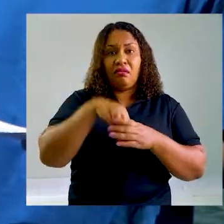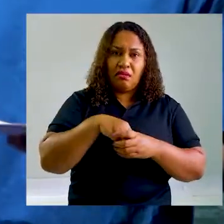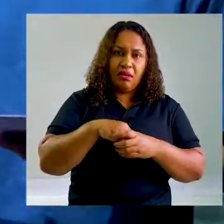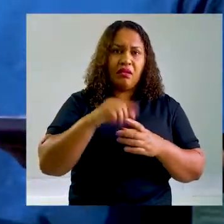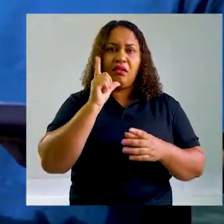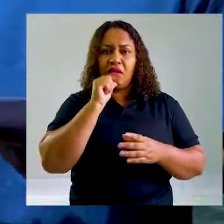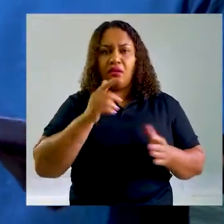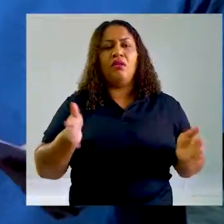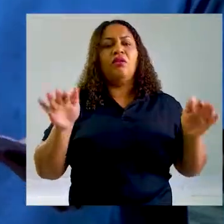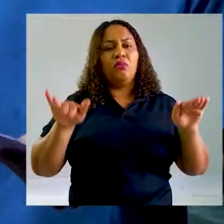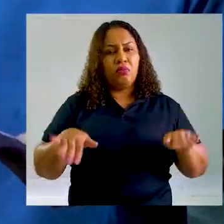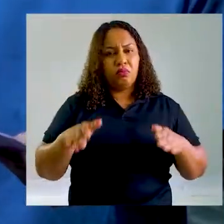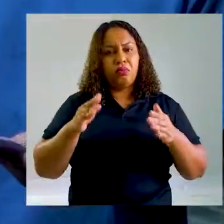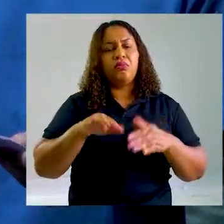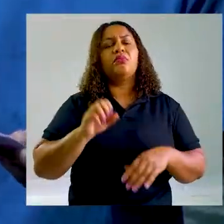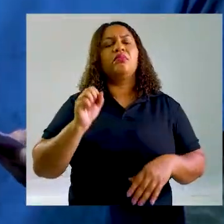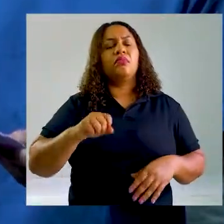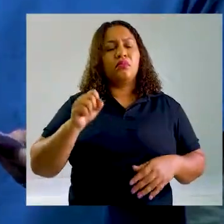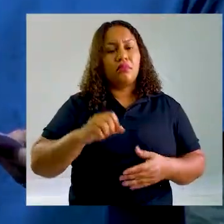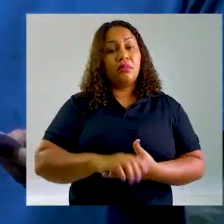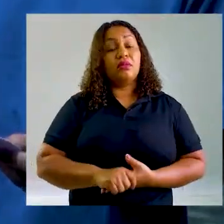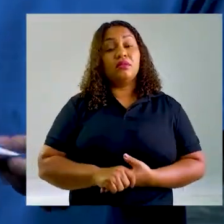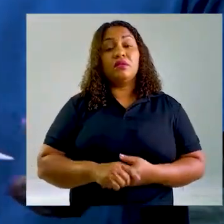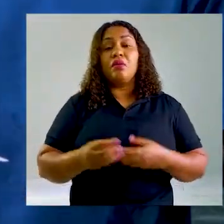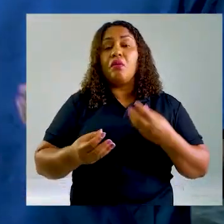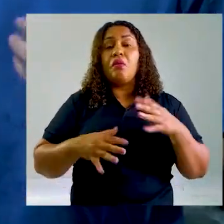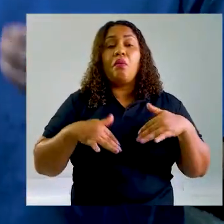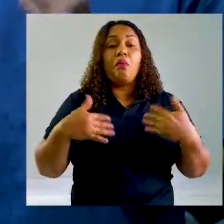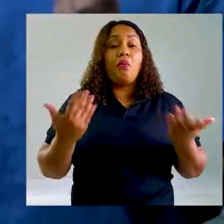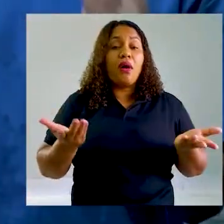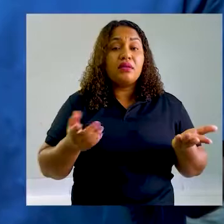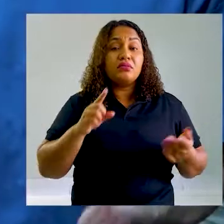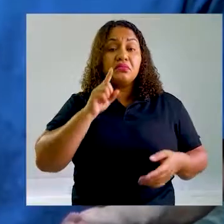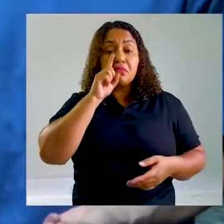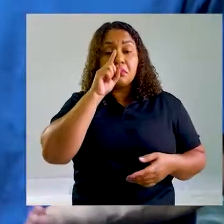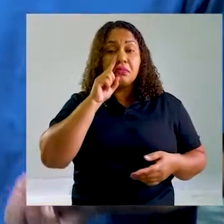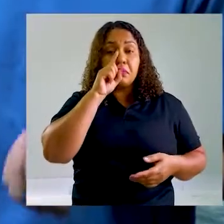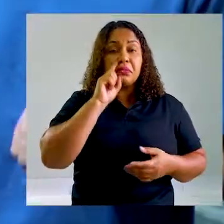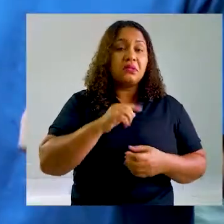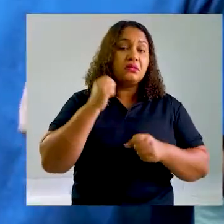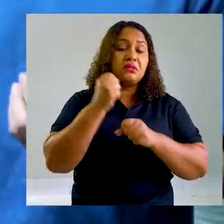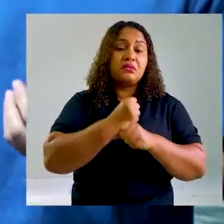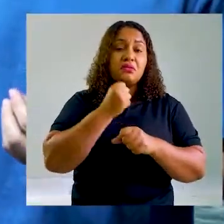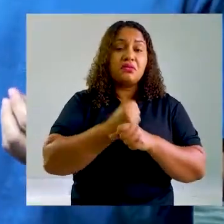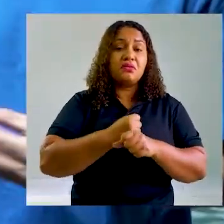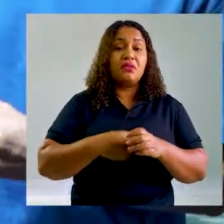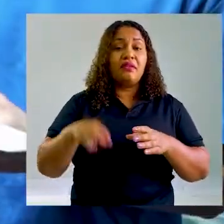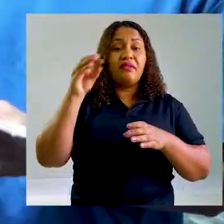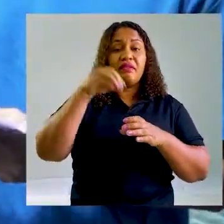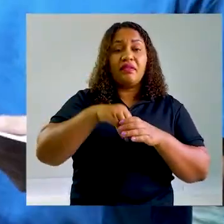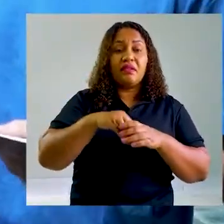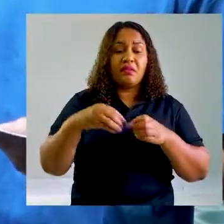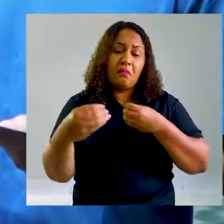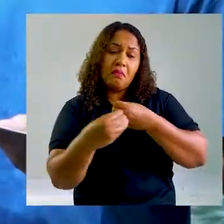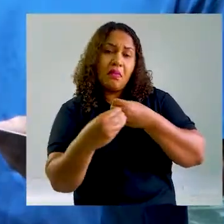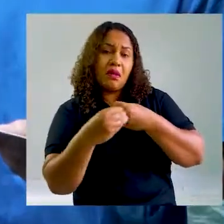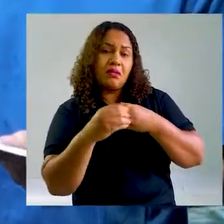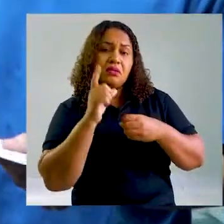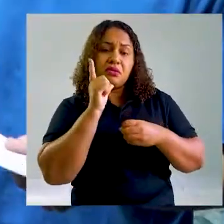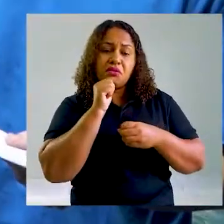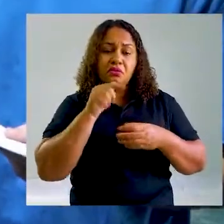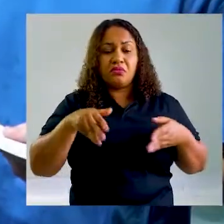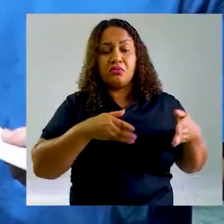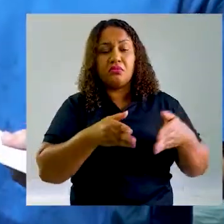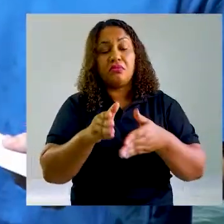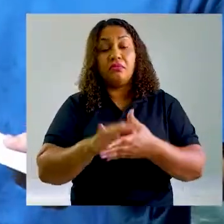dentro do mar, né? Ocupando áreas de mangue. Isso. Né? Professor, quais são os perigos, né, dessas construções urbanas que ficam muito próximas